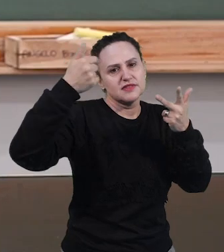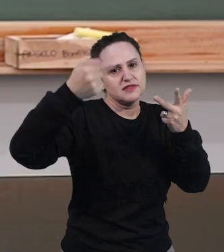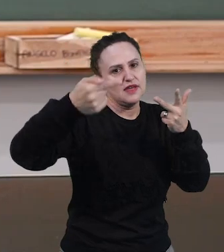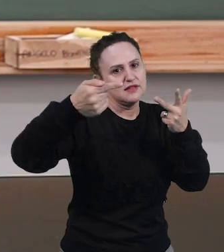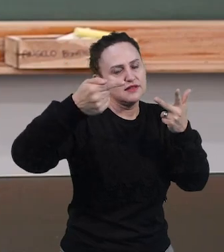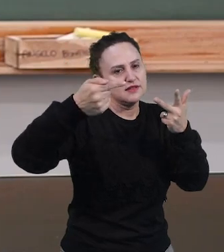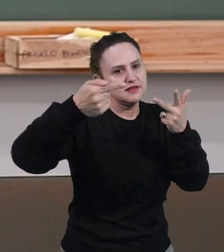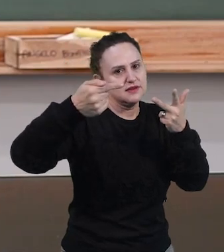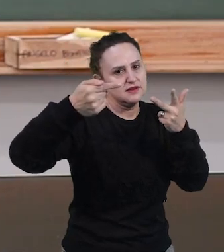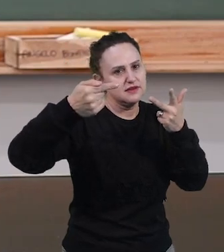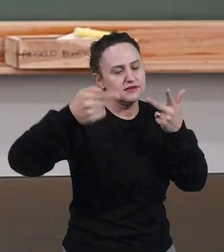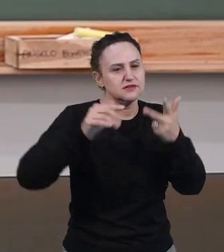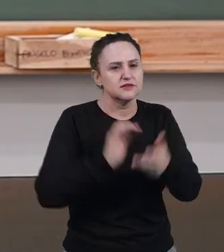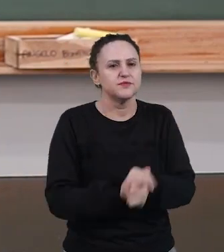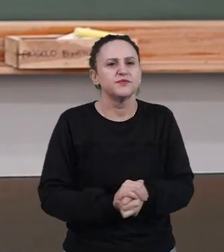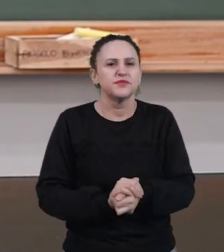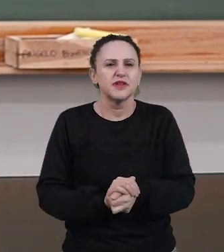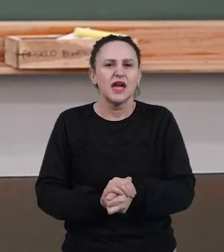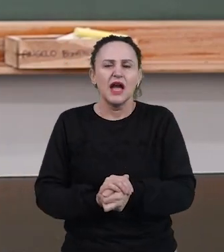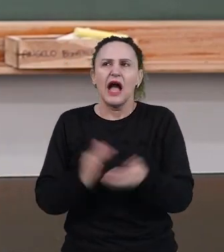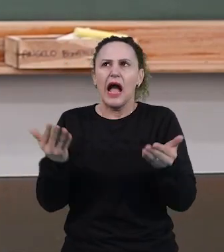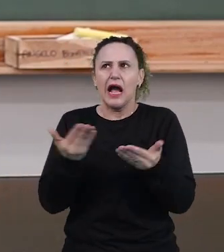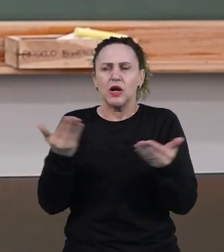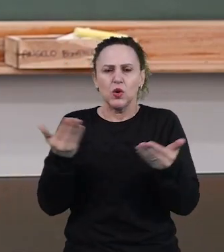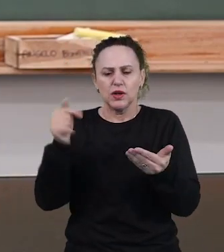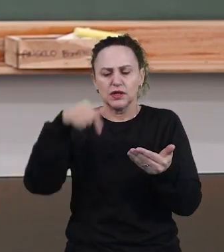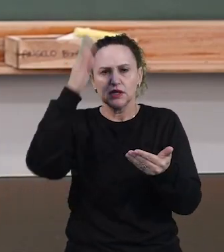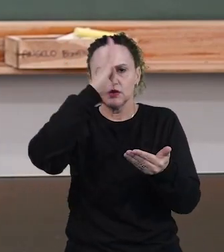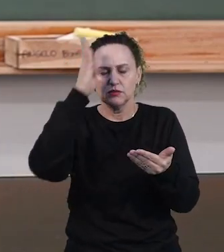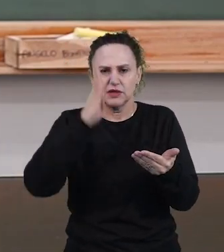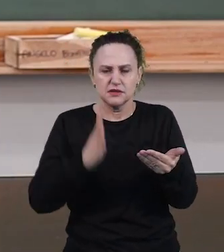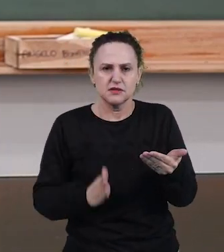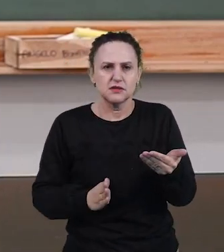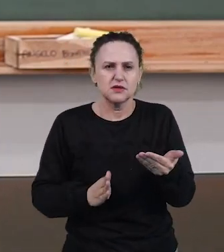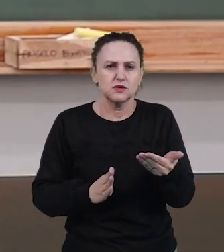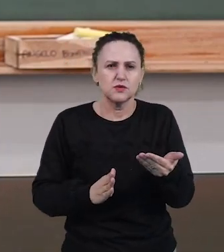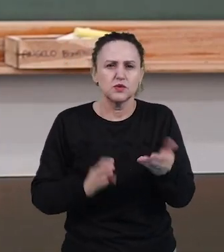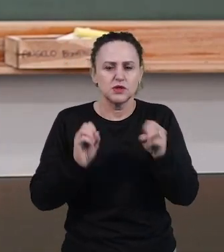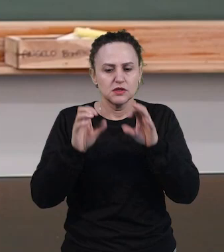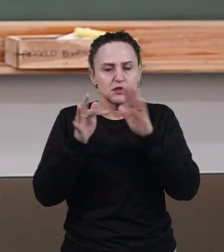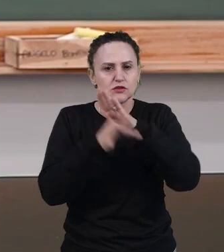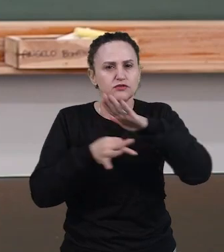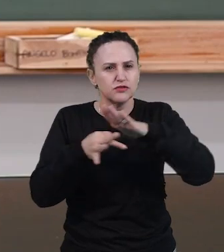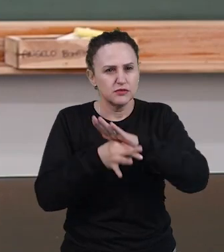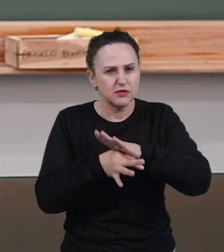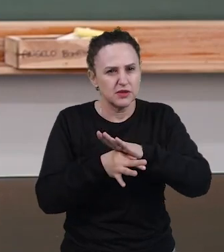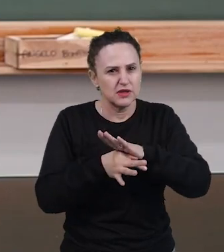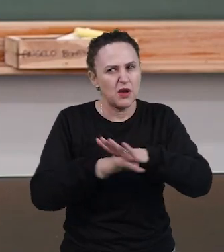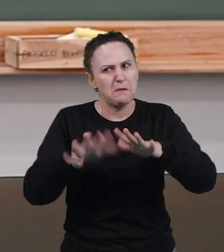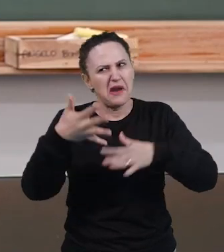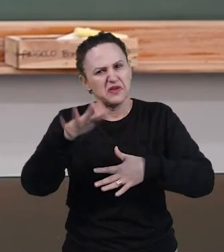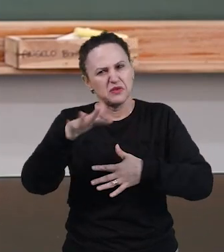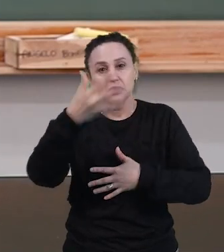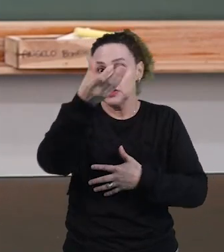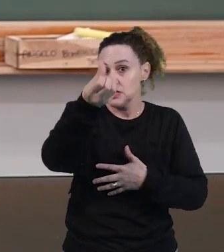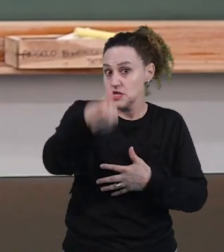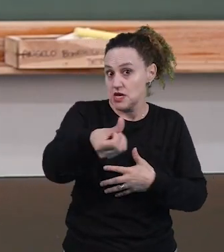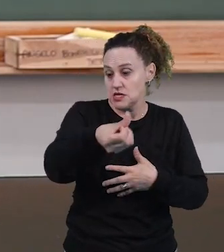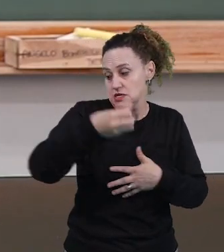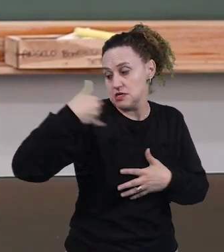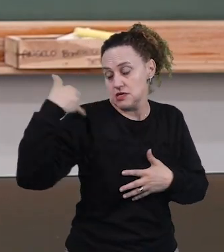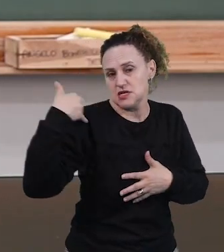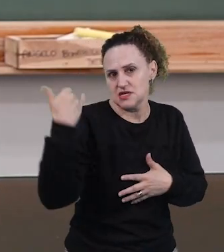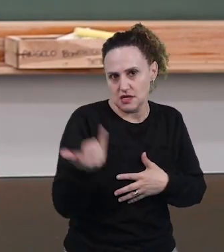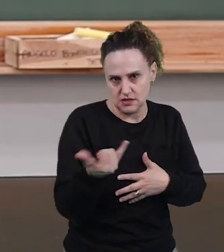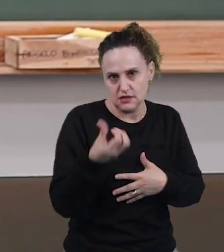exemplo, que no Brasil, com o próprio ensino fundamental de 9 anos, enfim, que a gente poderia dizer que é aos 6 anos. Né? Por volta dos